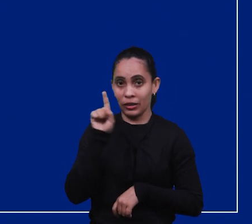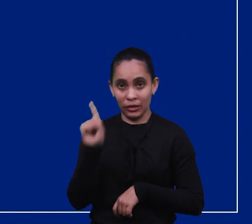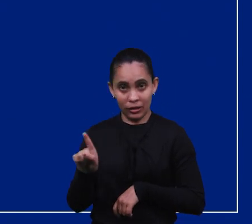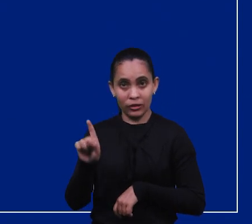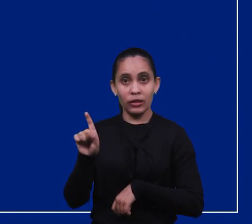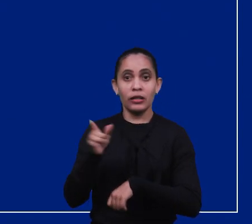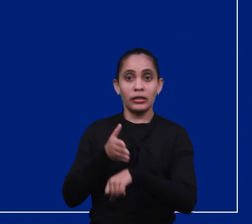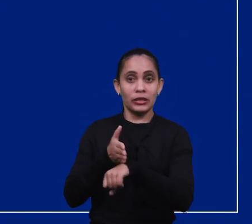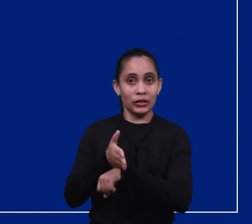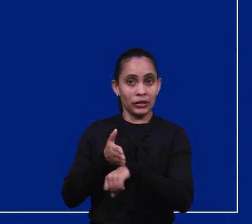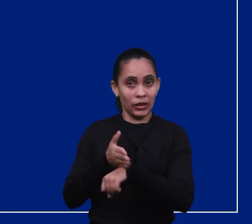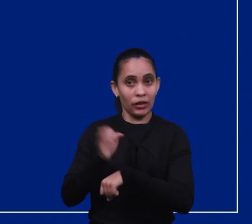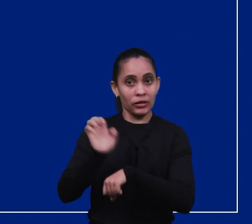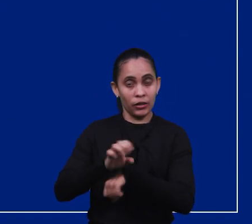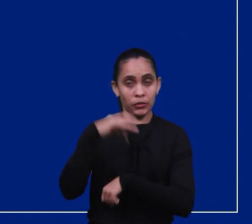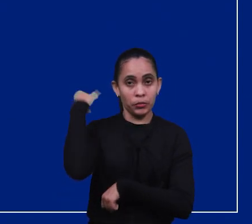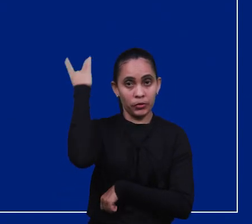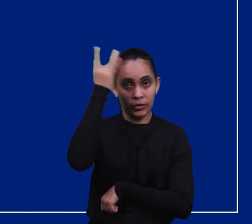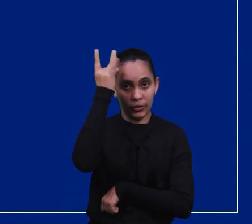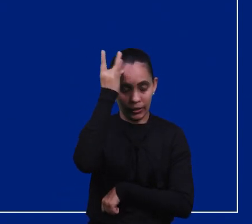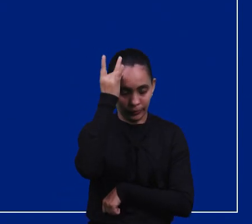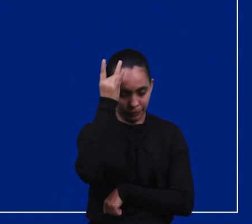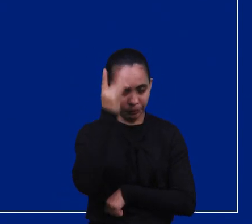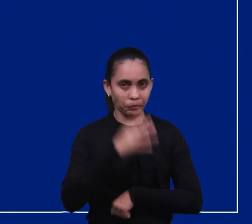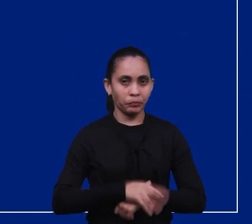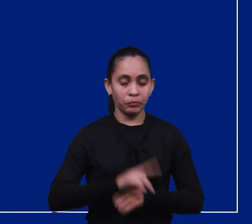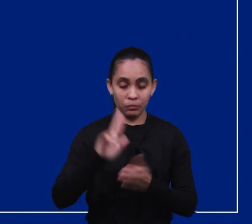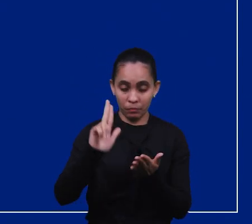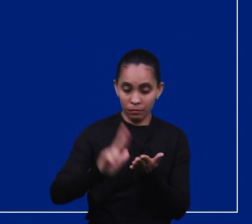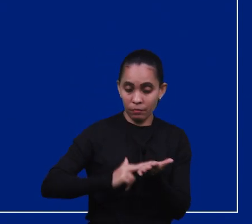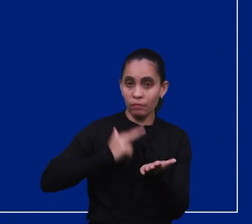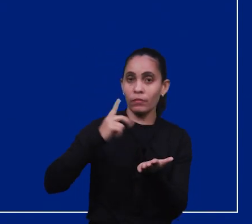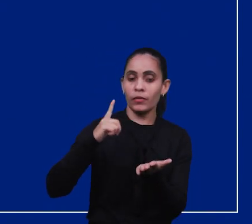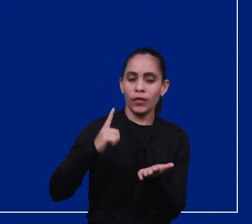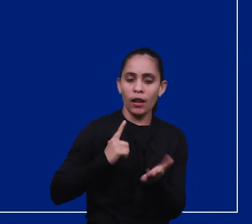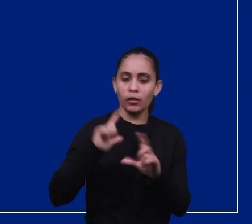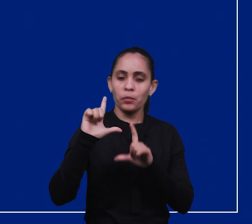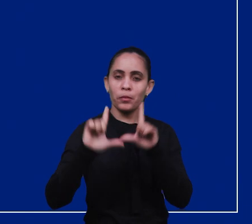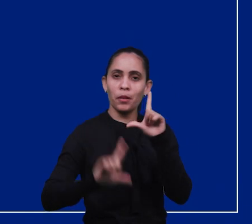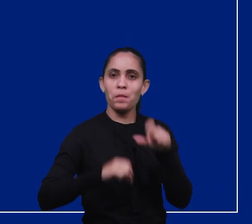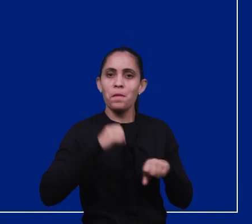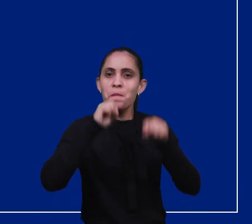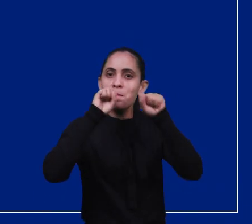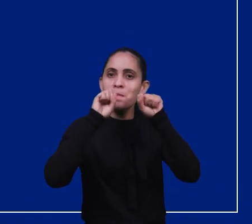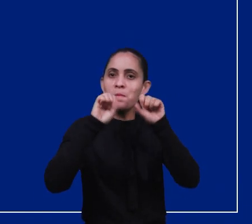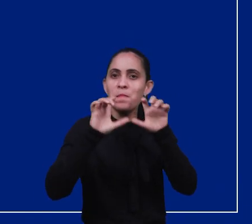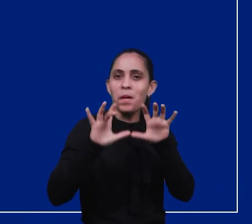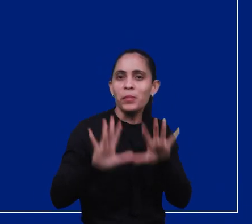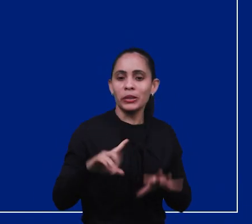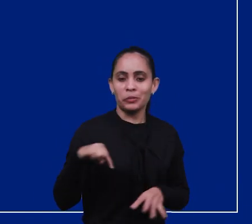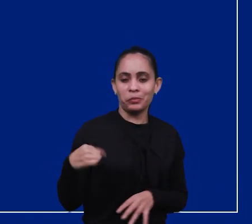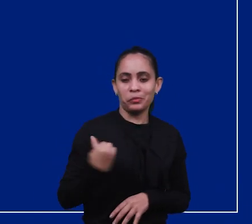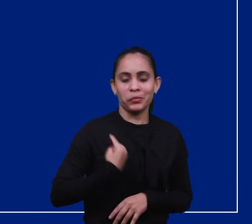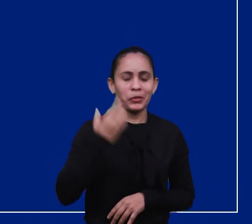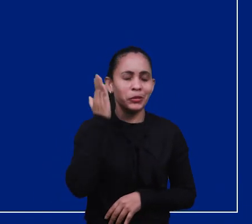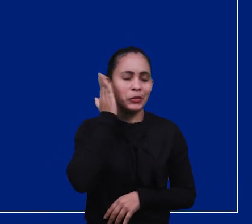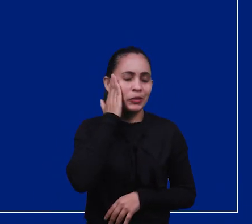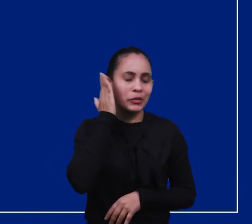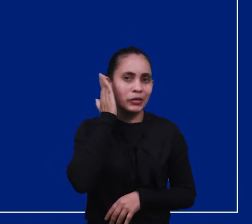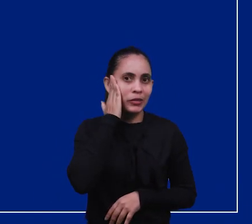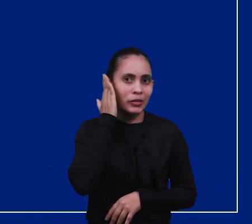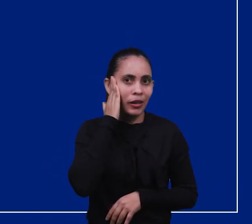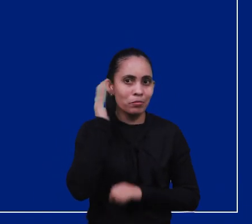Santo, escreveu o seguinte: esse programa é uma dádiva que o Senhor deu para aprimorarmos o conhecimento através da palavra